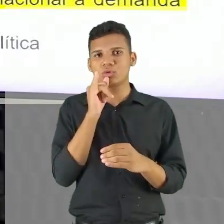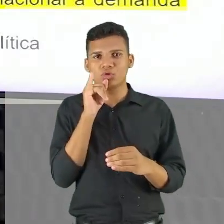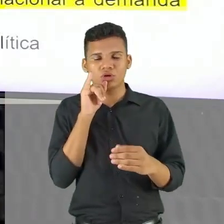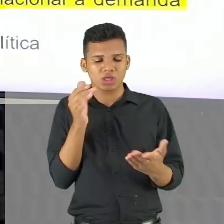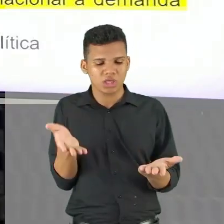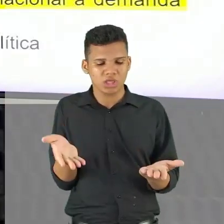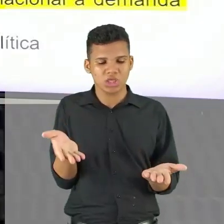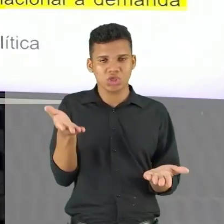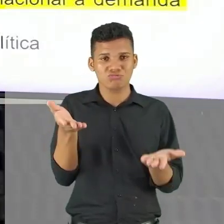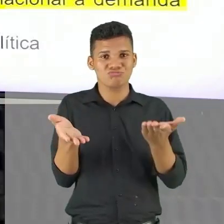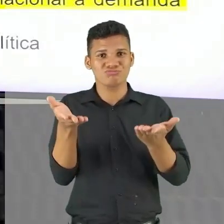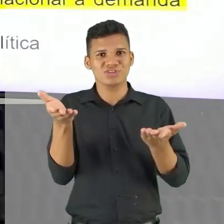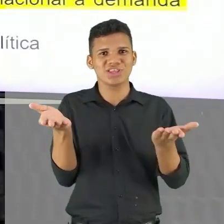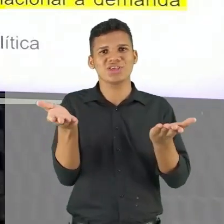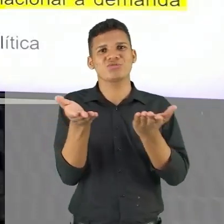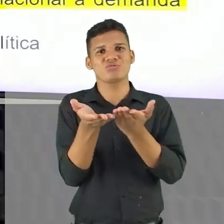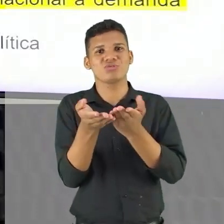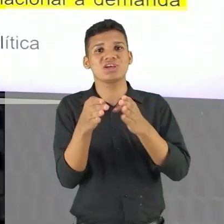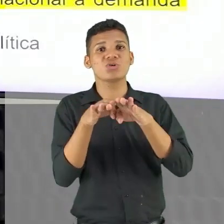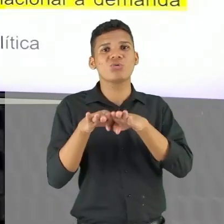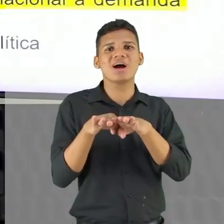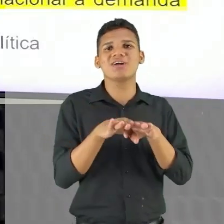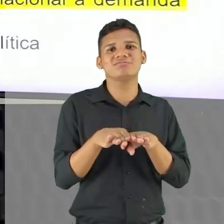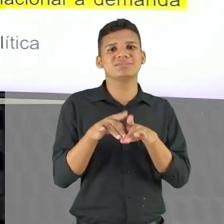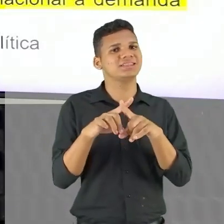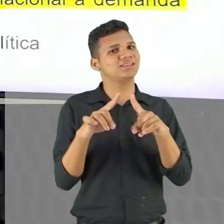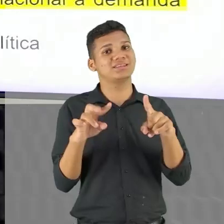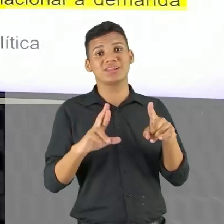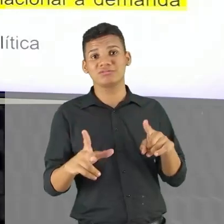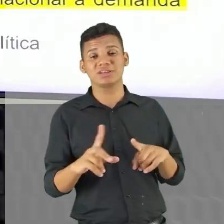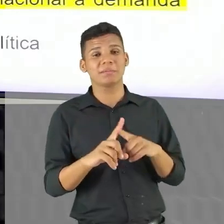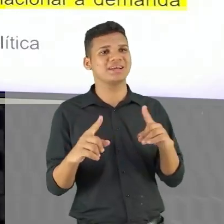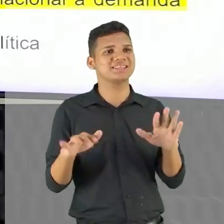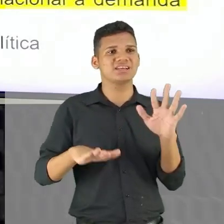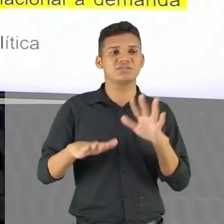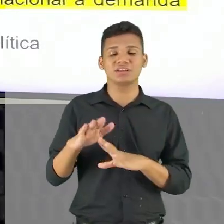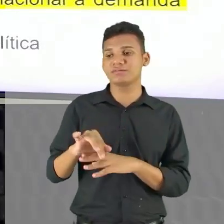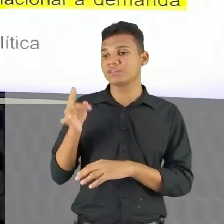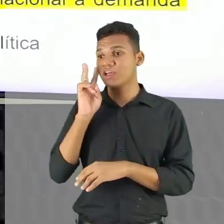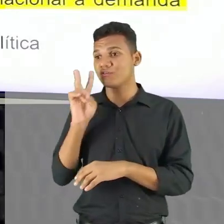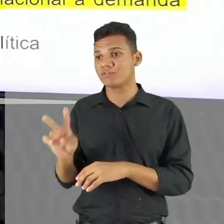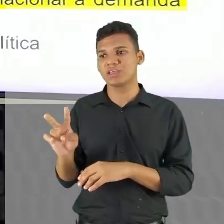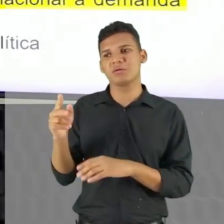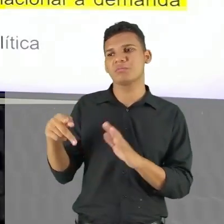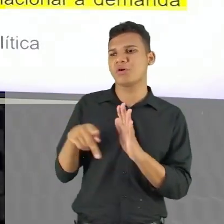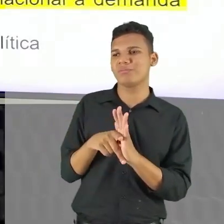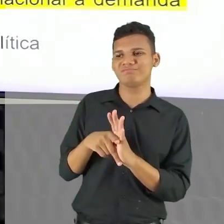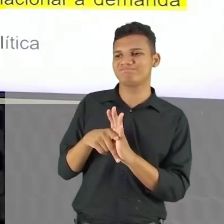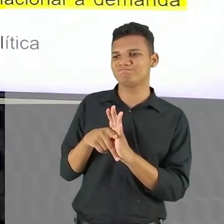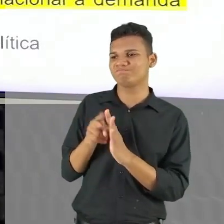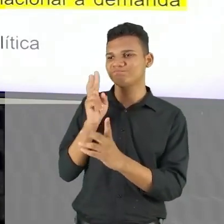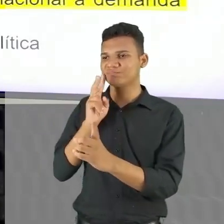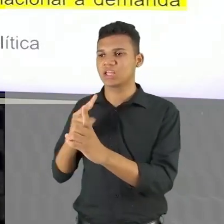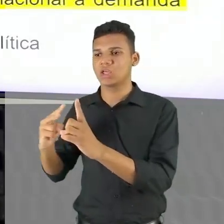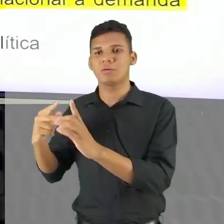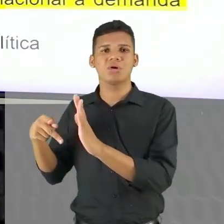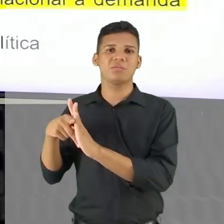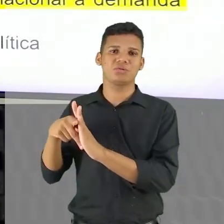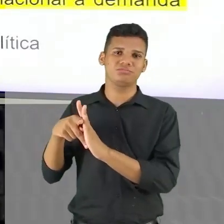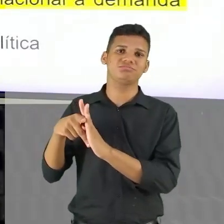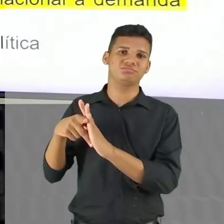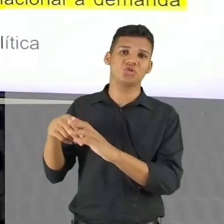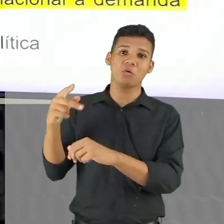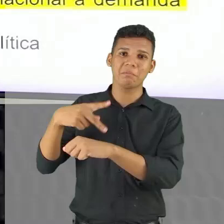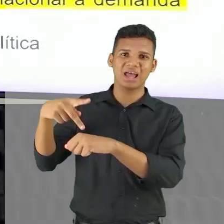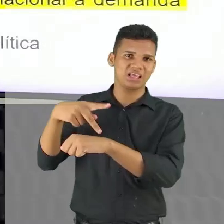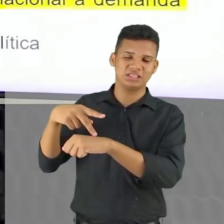outros países. A Palestina não é encontrada internacionalmente, não é visualizada internacionalmente como um